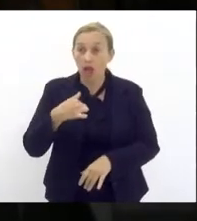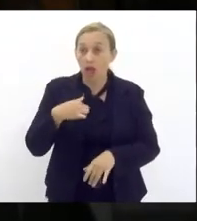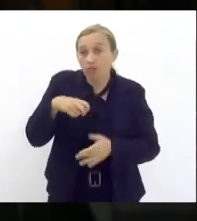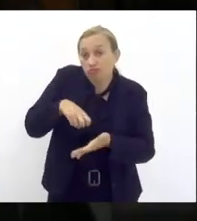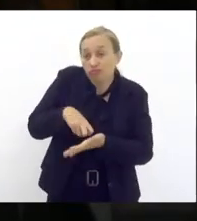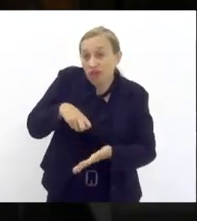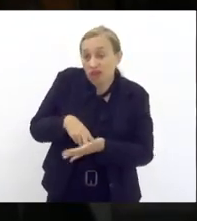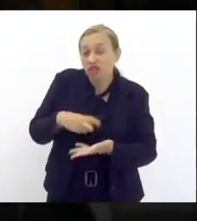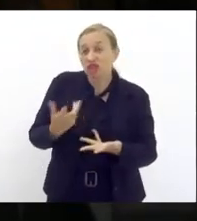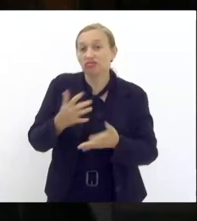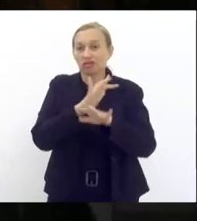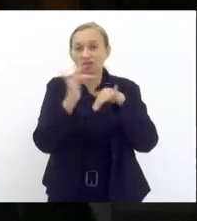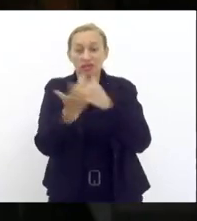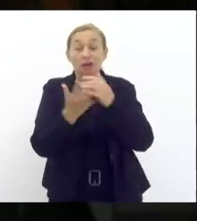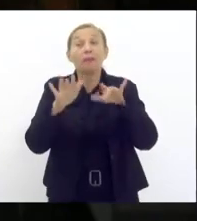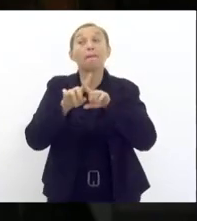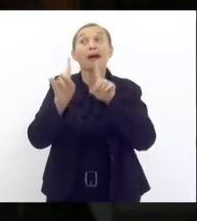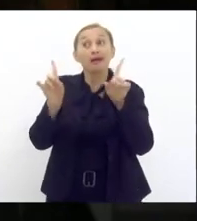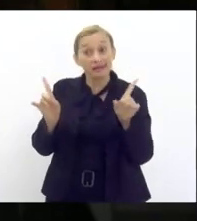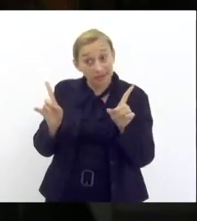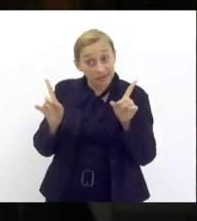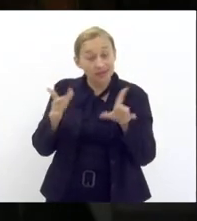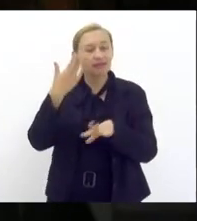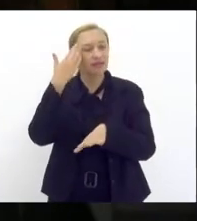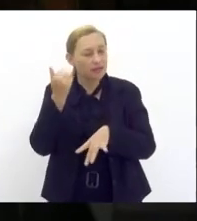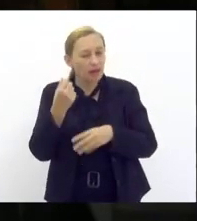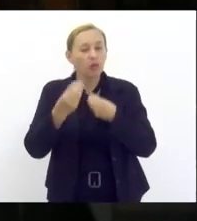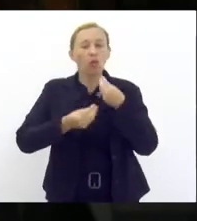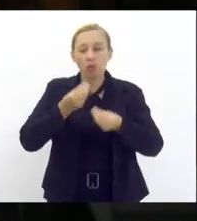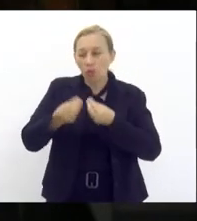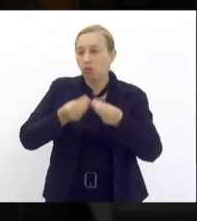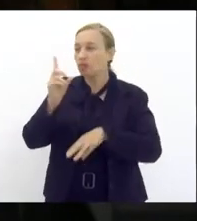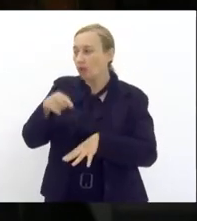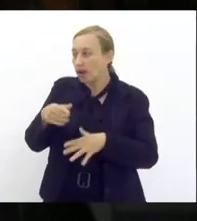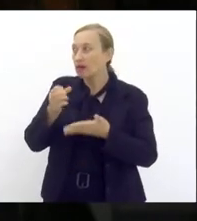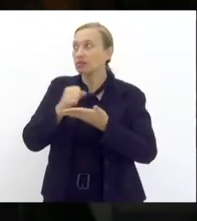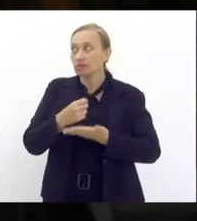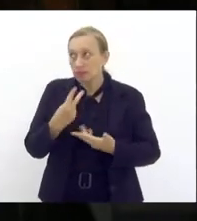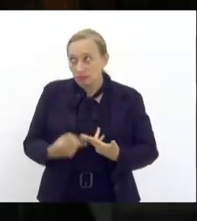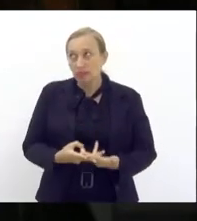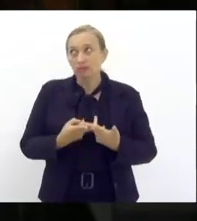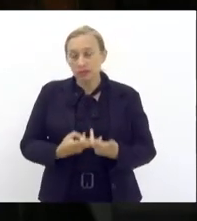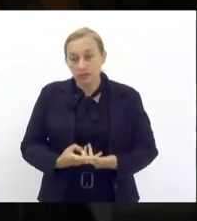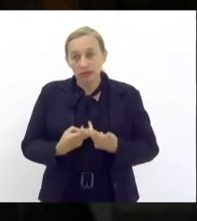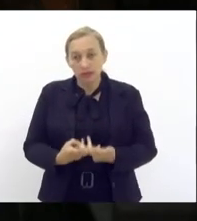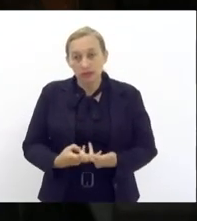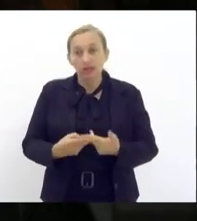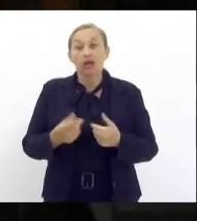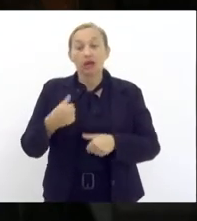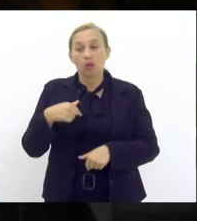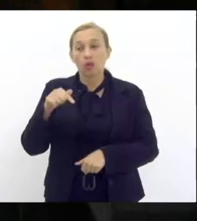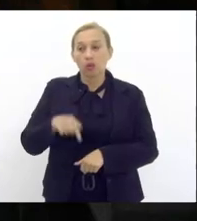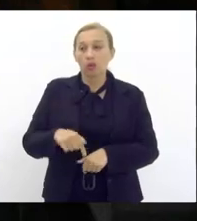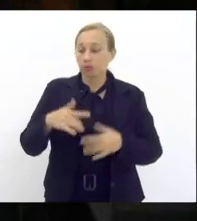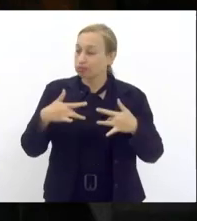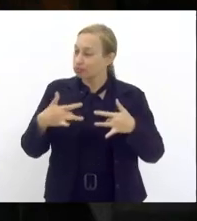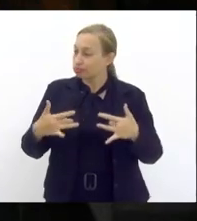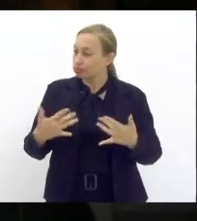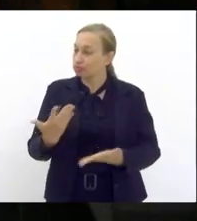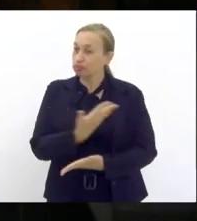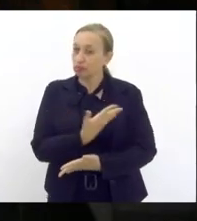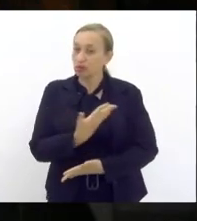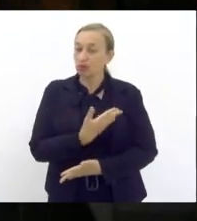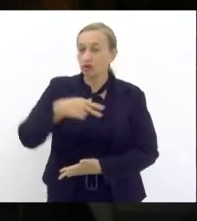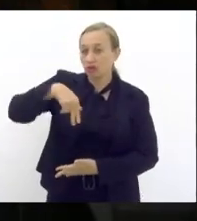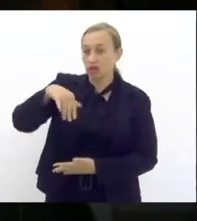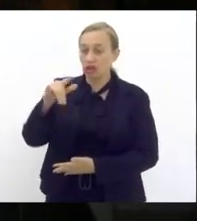castigo das redes sociais. Mas a gente sabe como funciona, tem que ter paciência, e eu estou aqui para me solidarizar com meu amigo